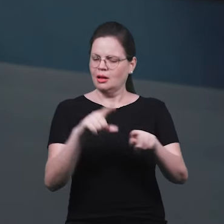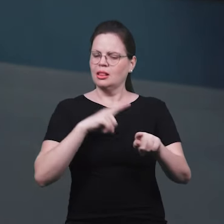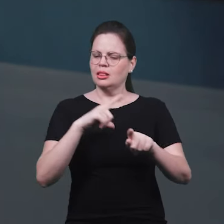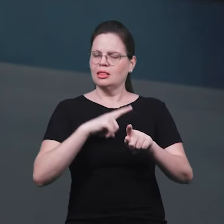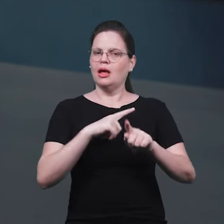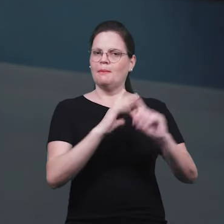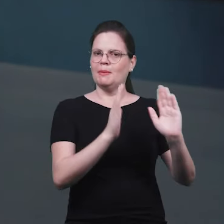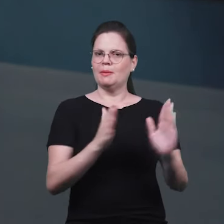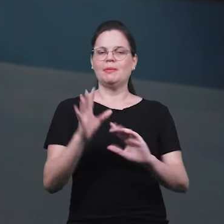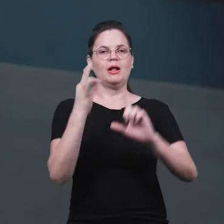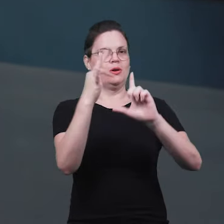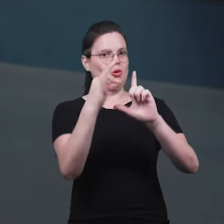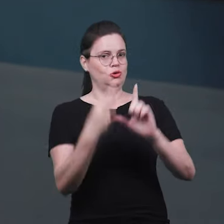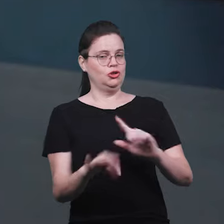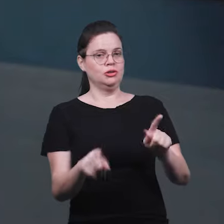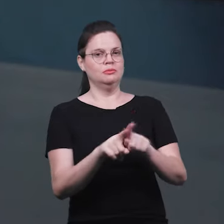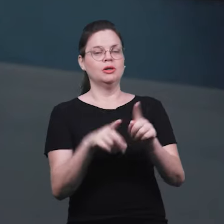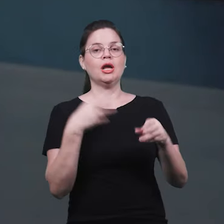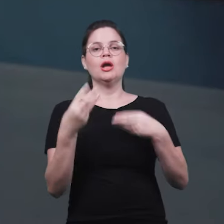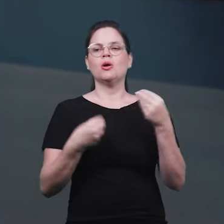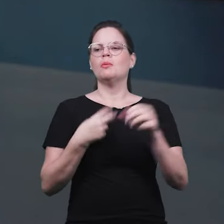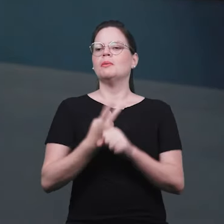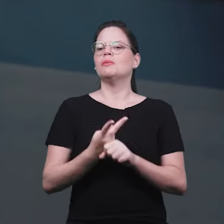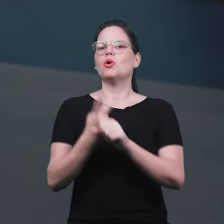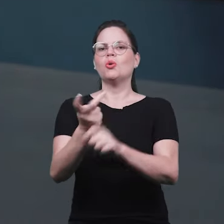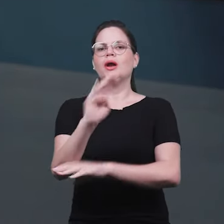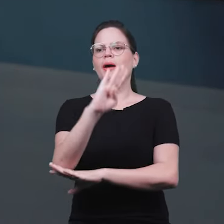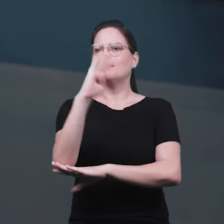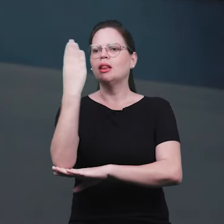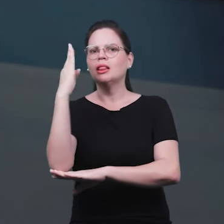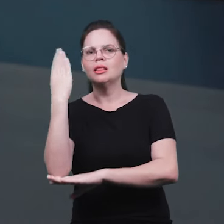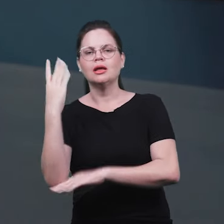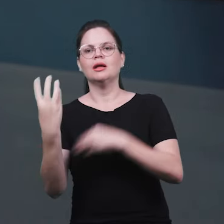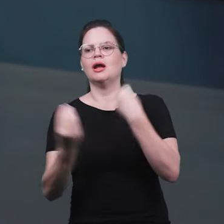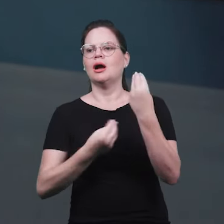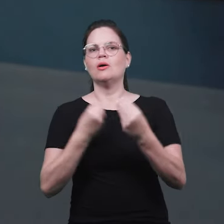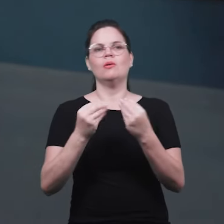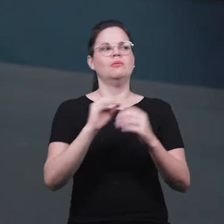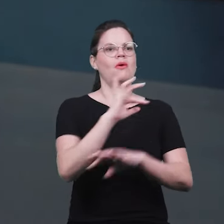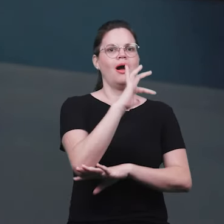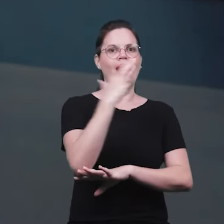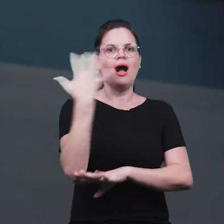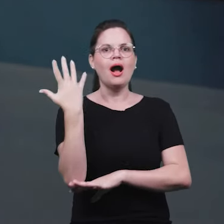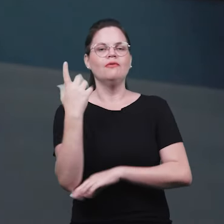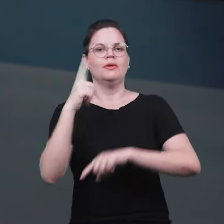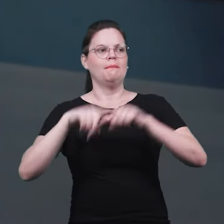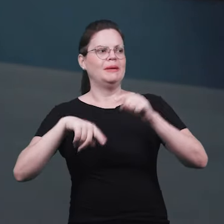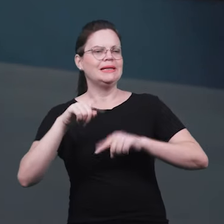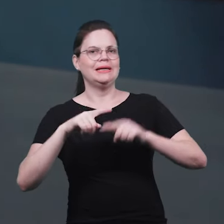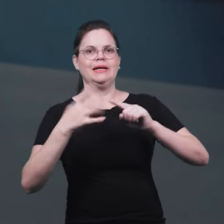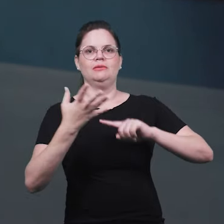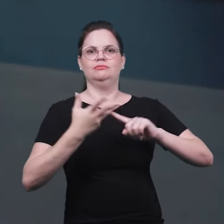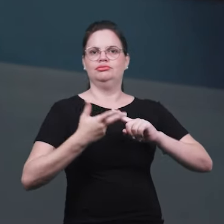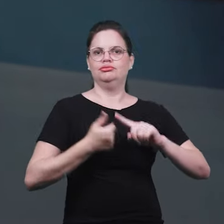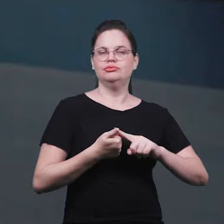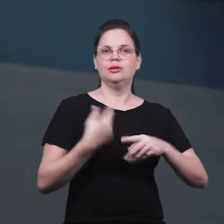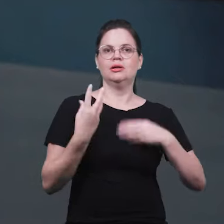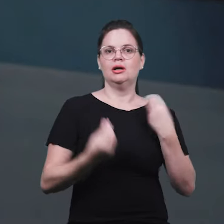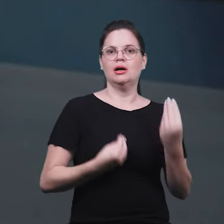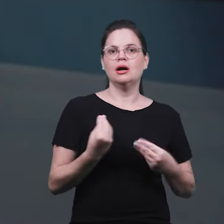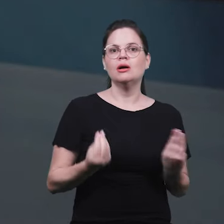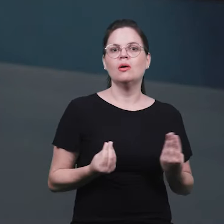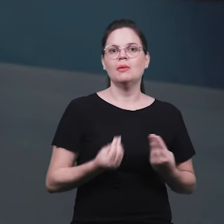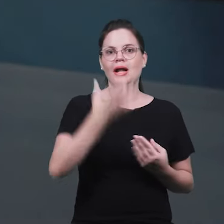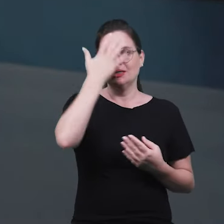logístico, faz parte do processo logístico a construção da arca, a mobilização de insumos para a construção daquela arca, a mobilização daqueles